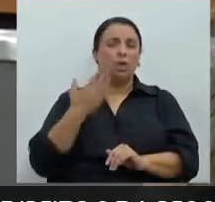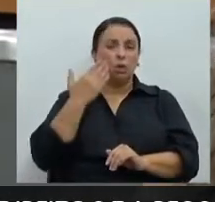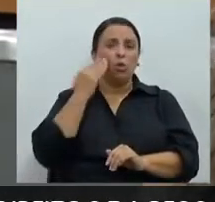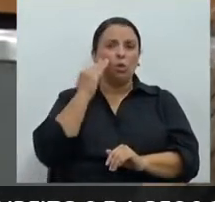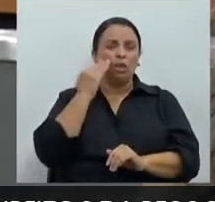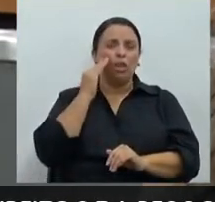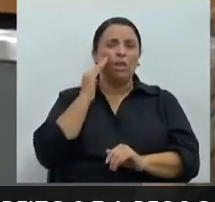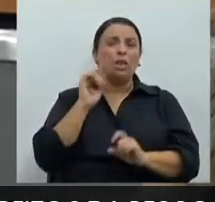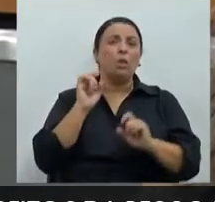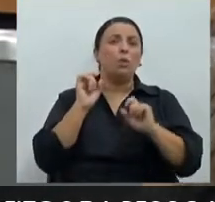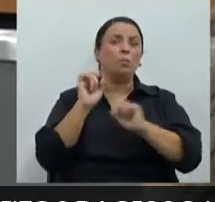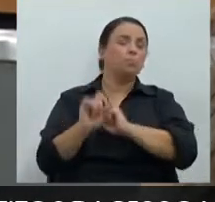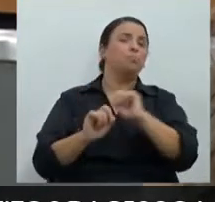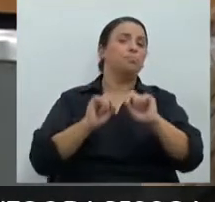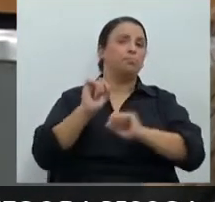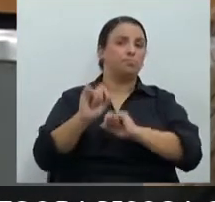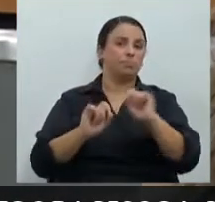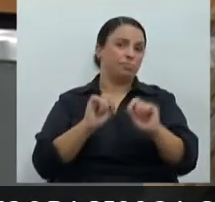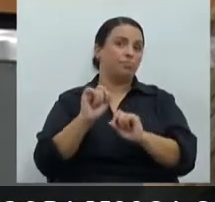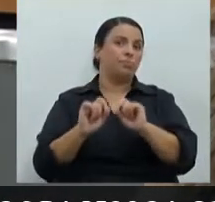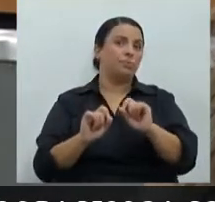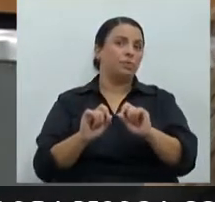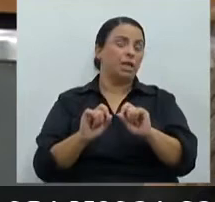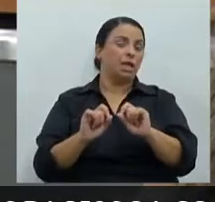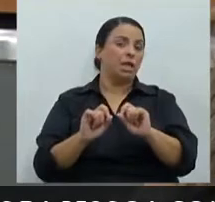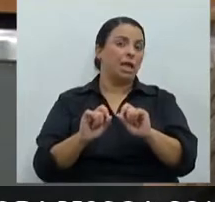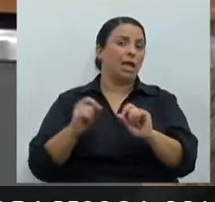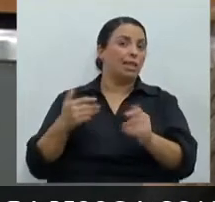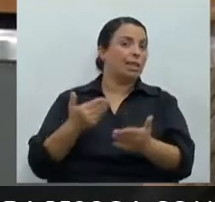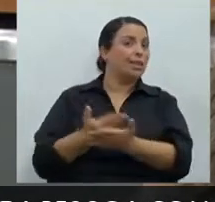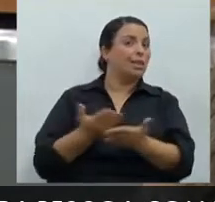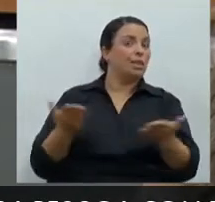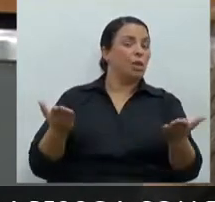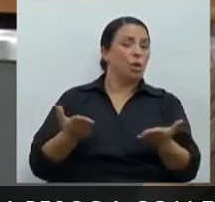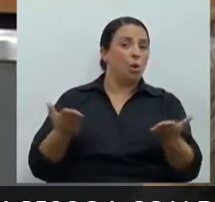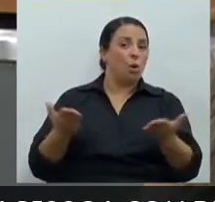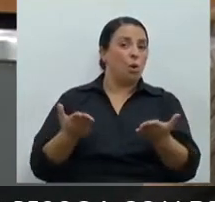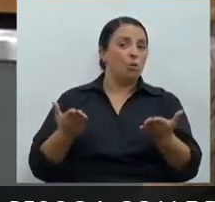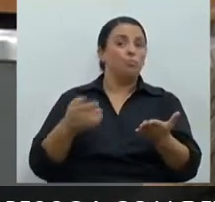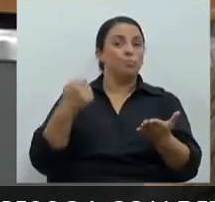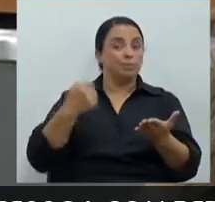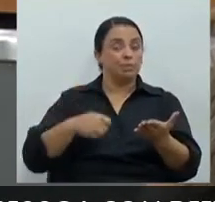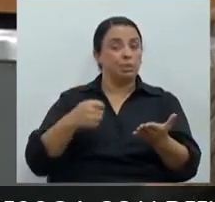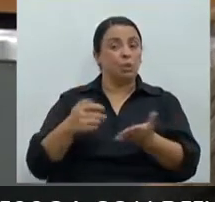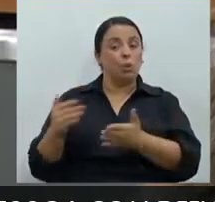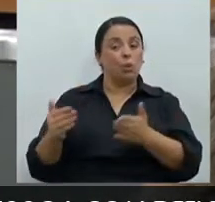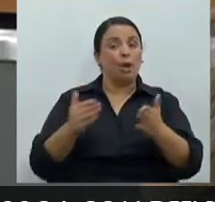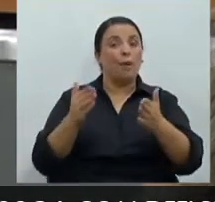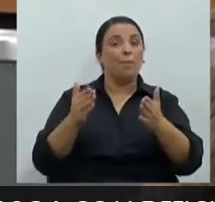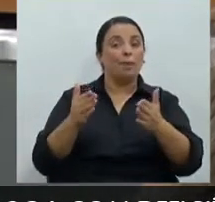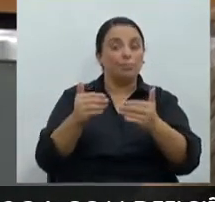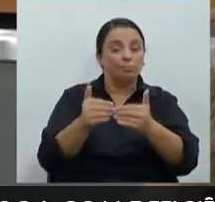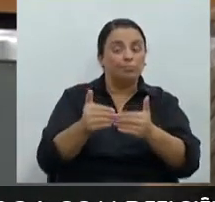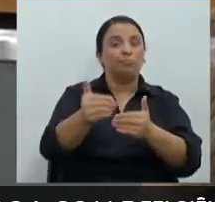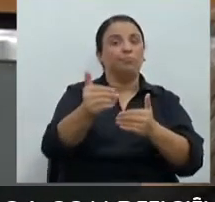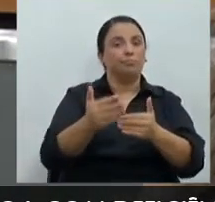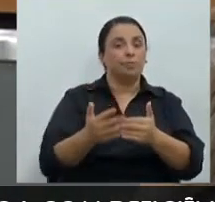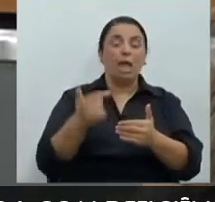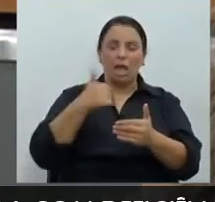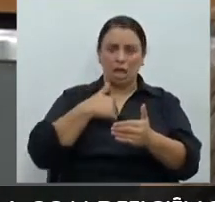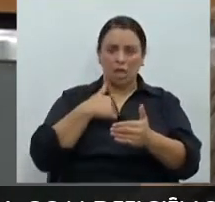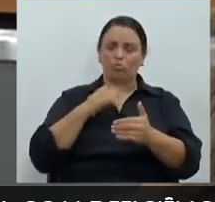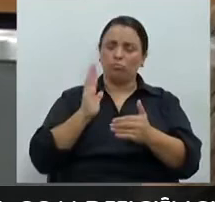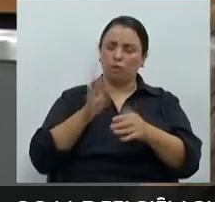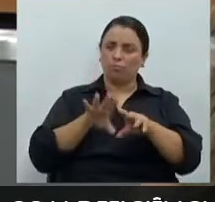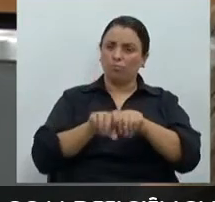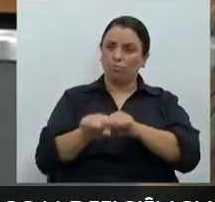entendendo é que ainda existe um caminho a ser prosseguido, porque eu sou pedagoga, né?